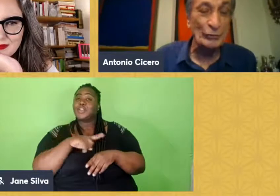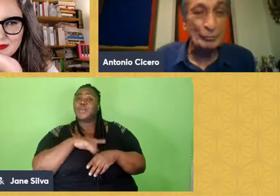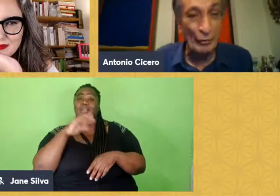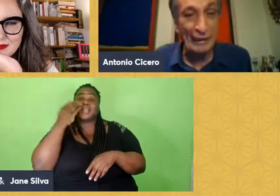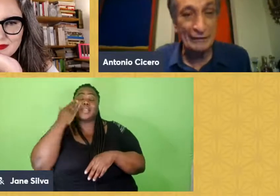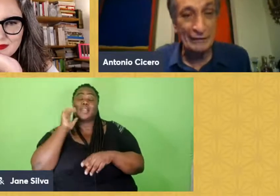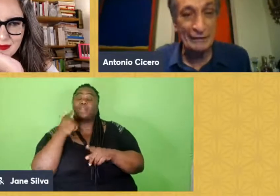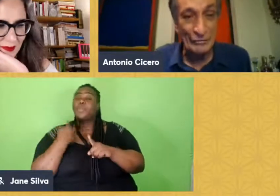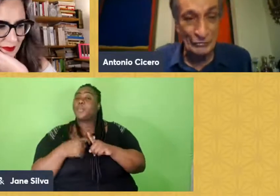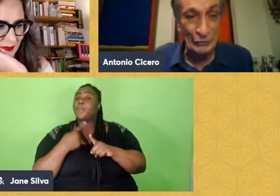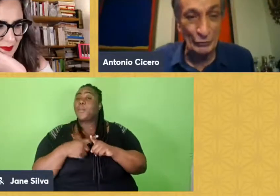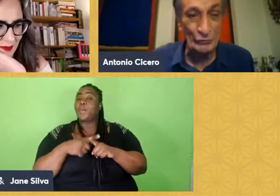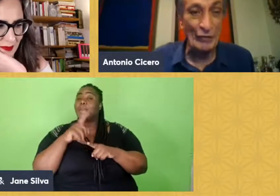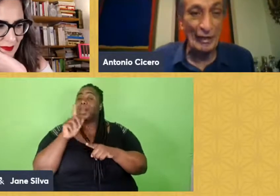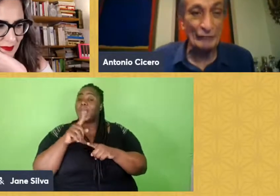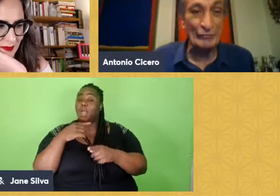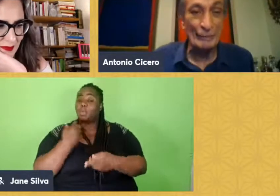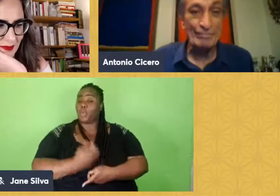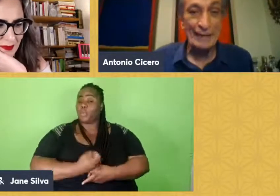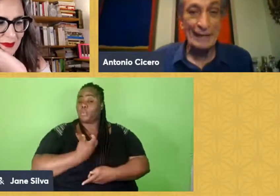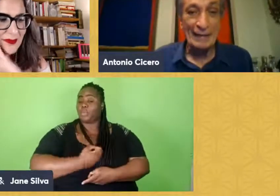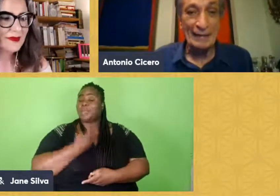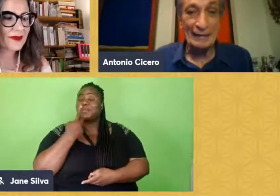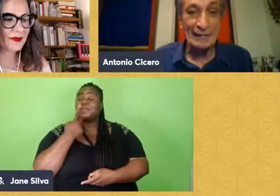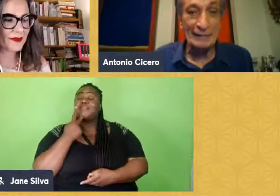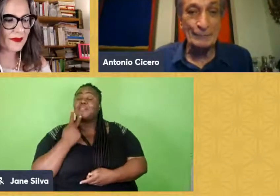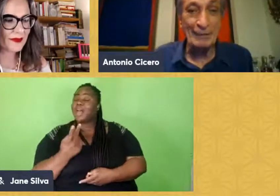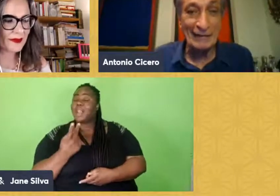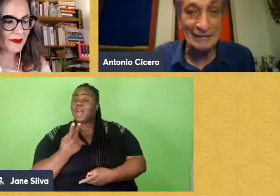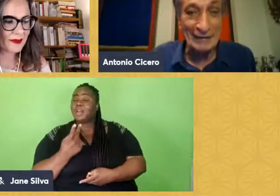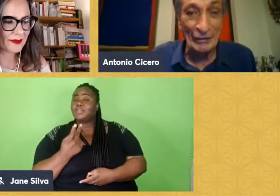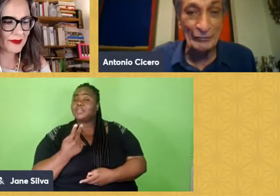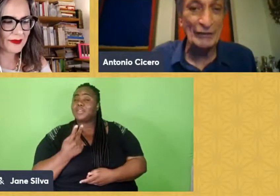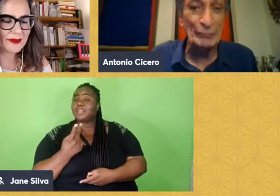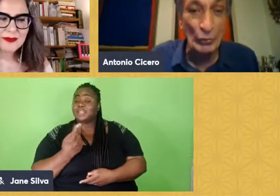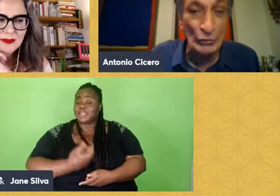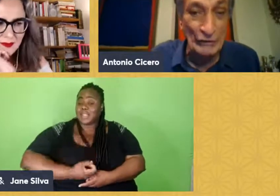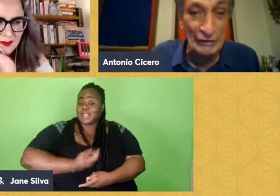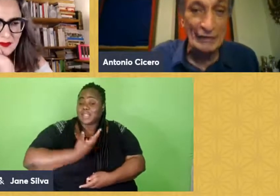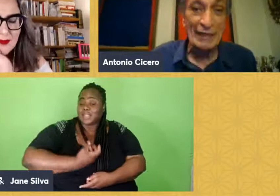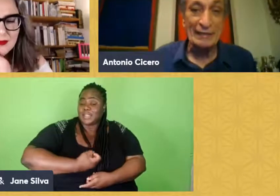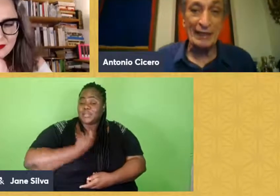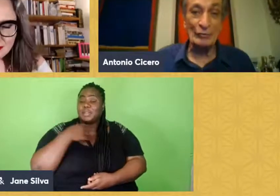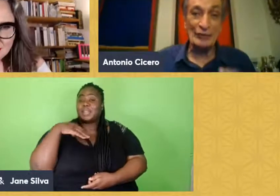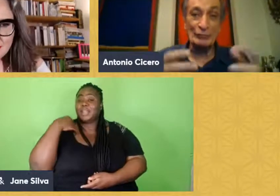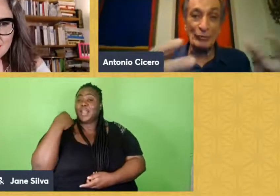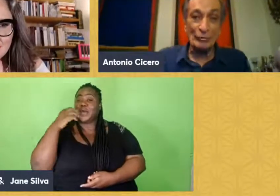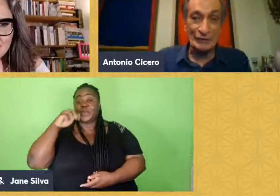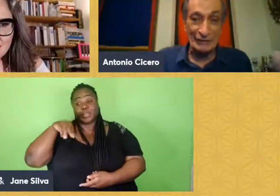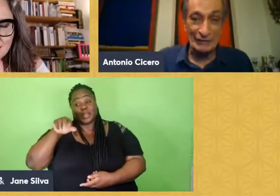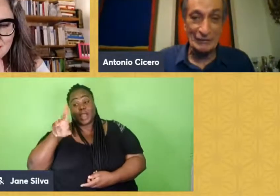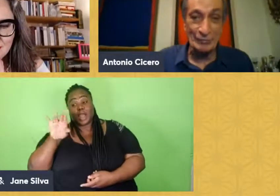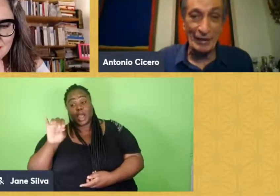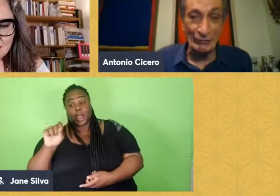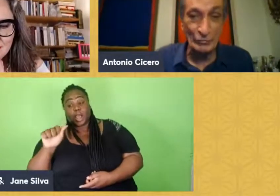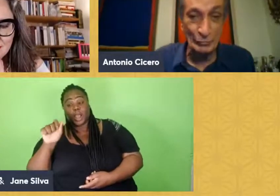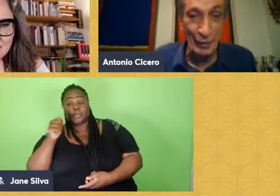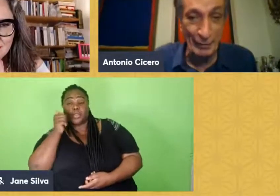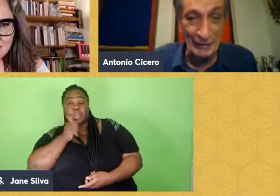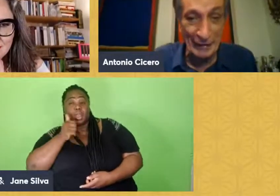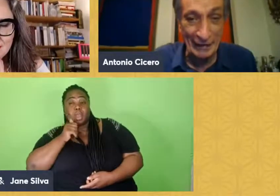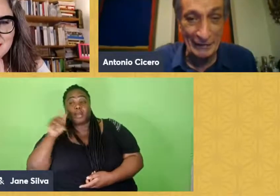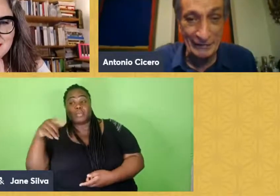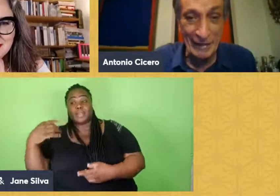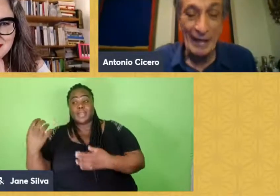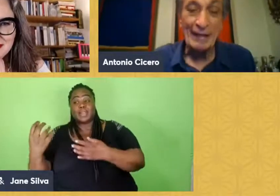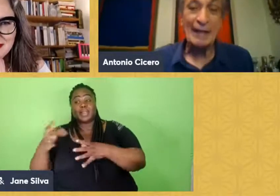que é que os poetas antigos falavam da inspiração, das musas, que eram as musas que inspiravam os